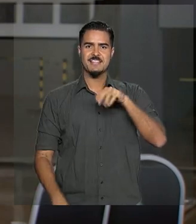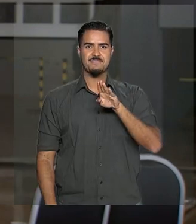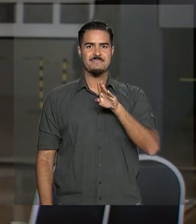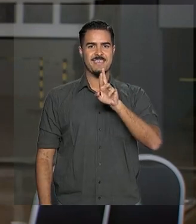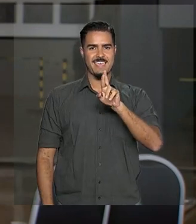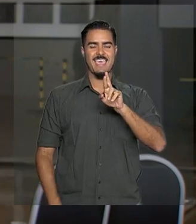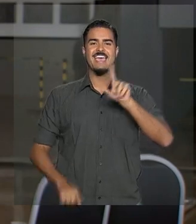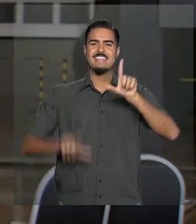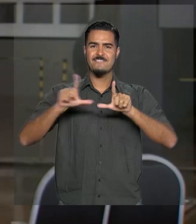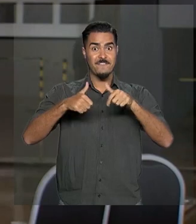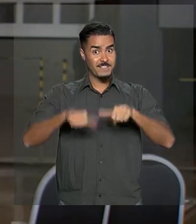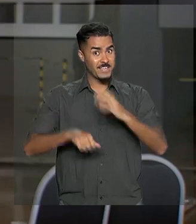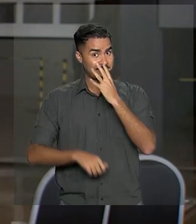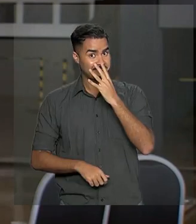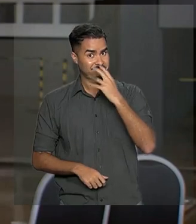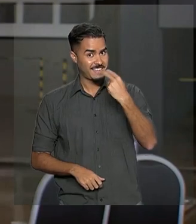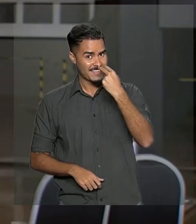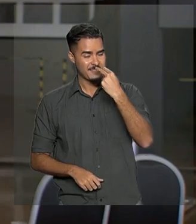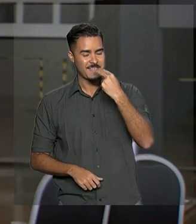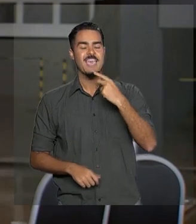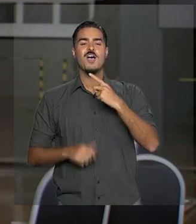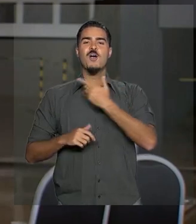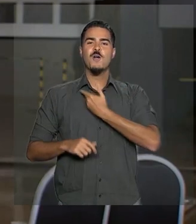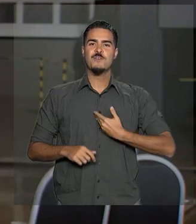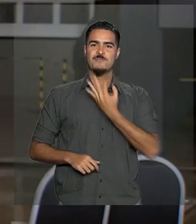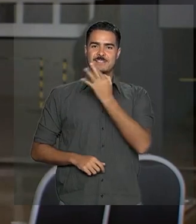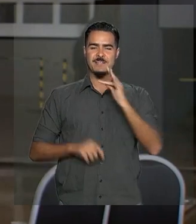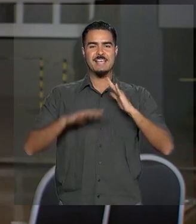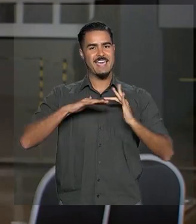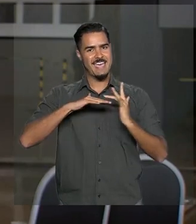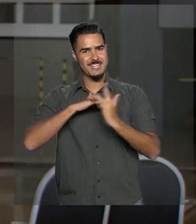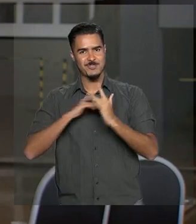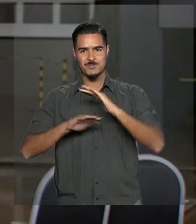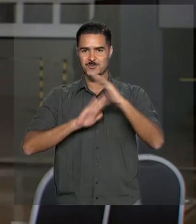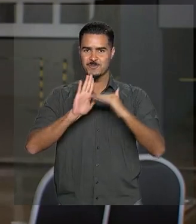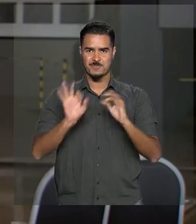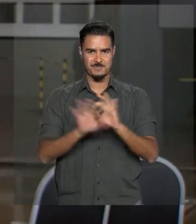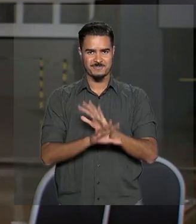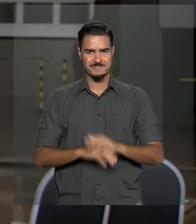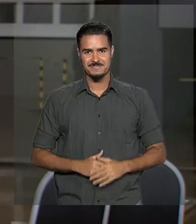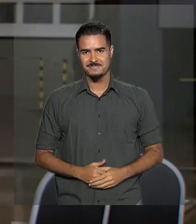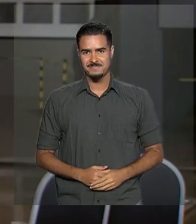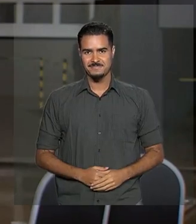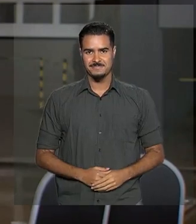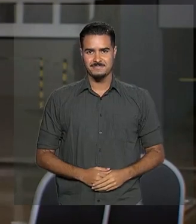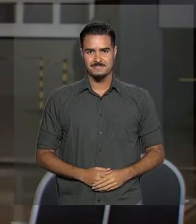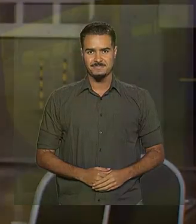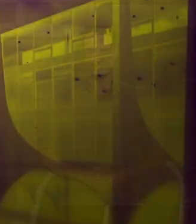programação. Não saia daí, continue com a gente na NBR e nas nossas redes sociais.